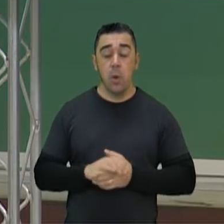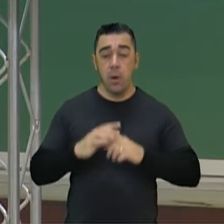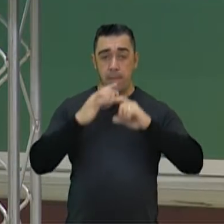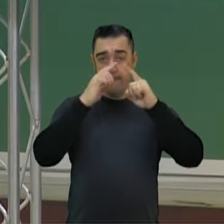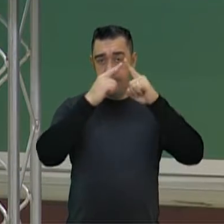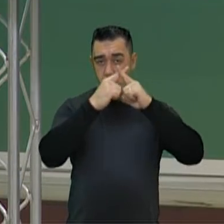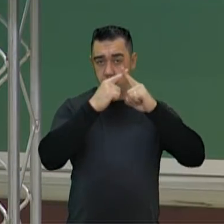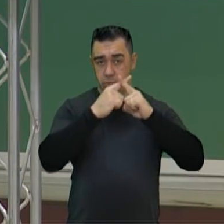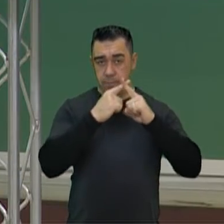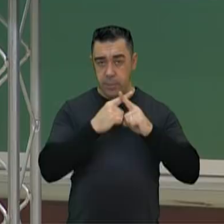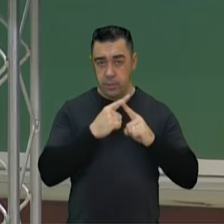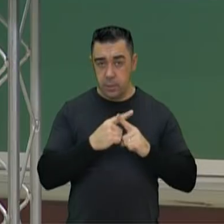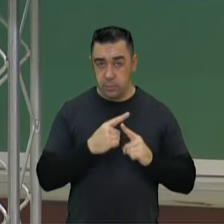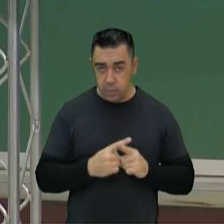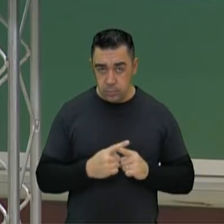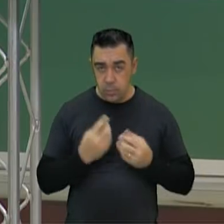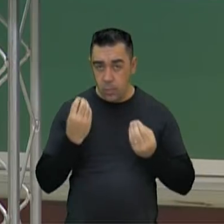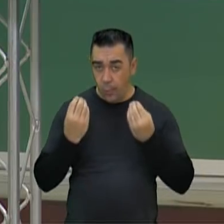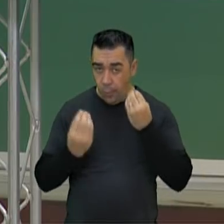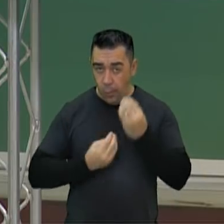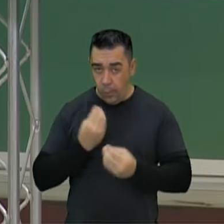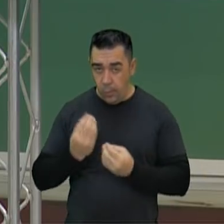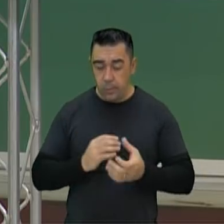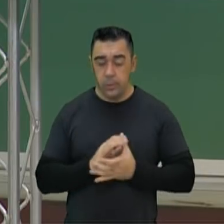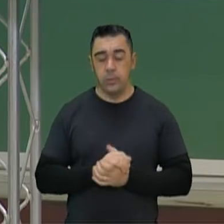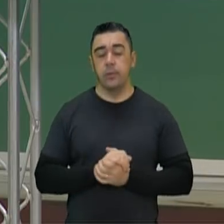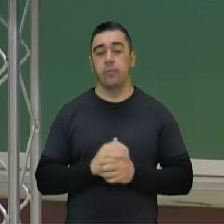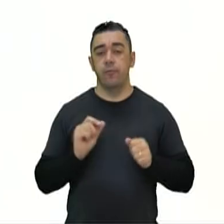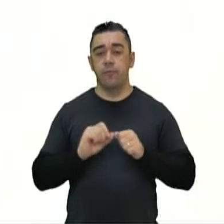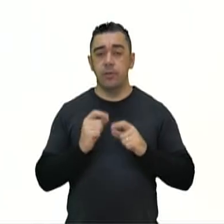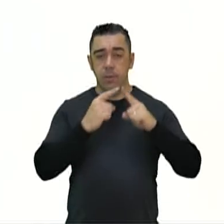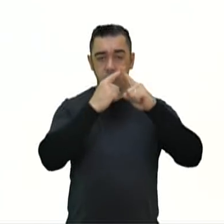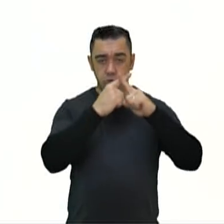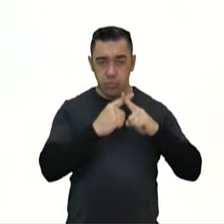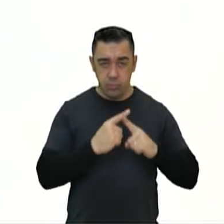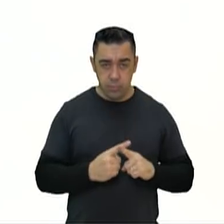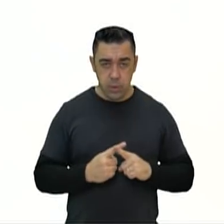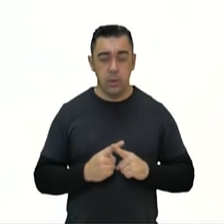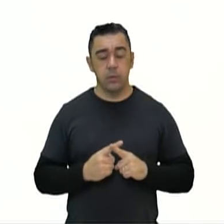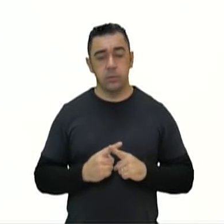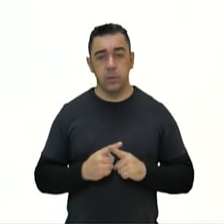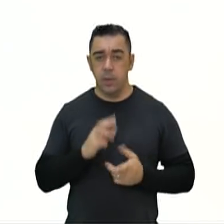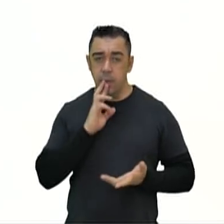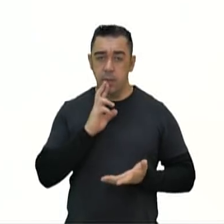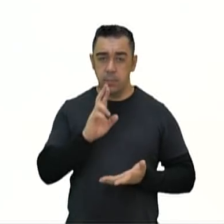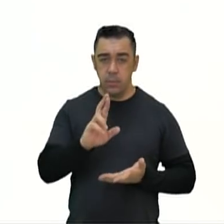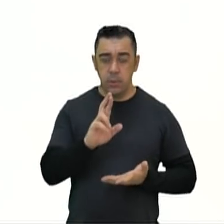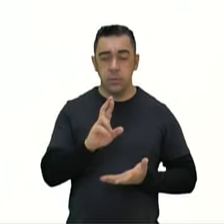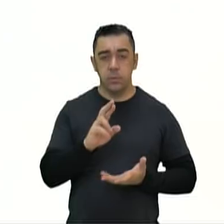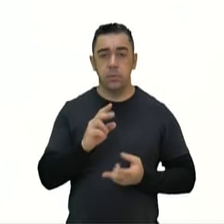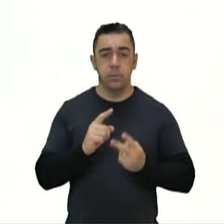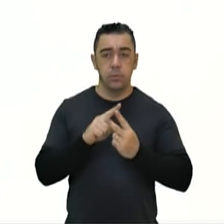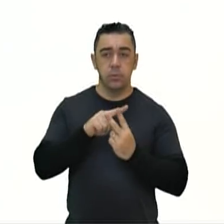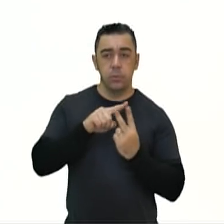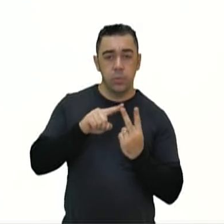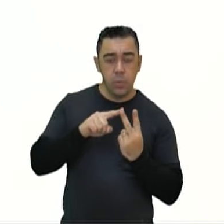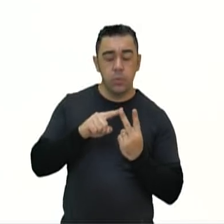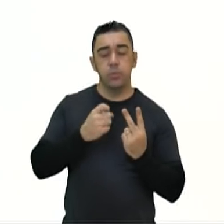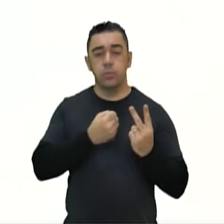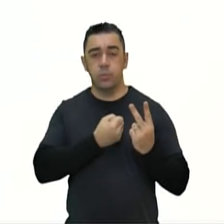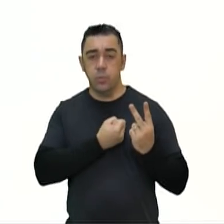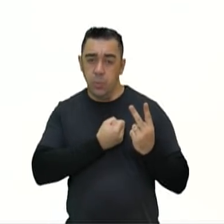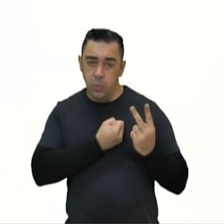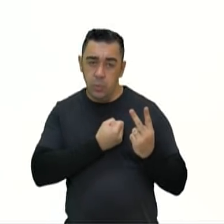Multiplicação de números inteiros. Para determinar a multiplicação, produto, de 2 números ou